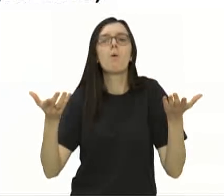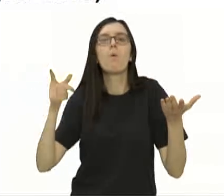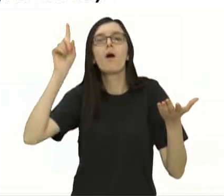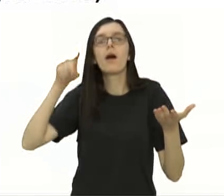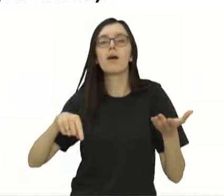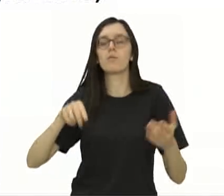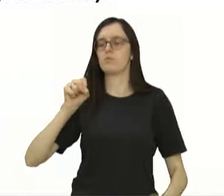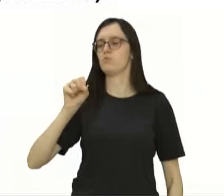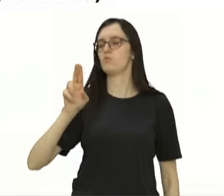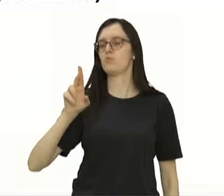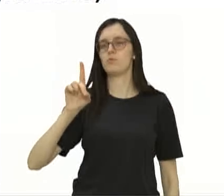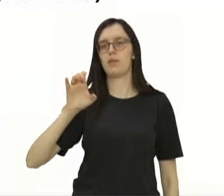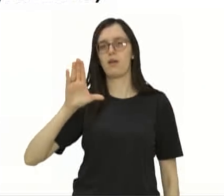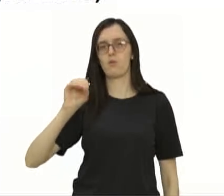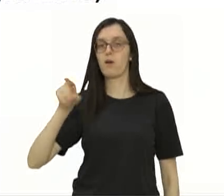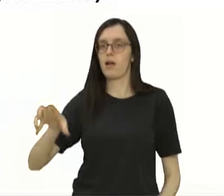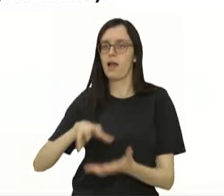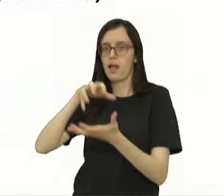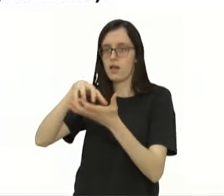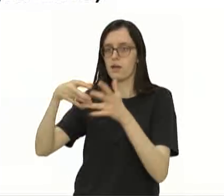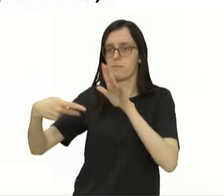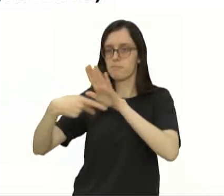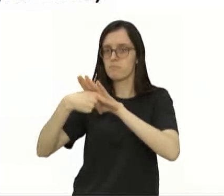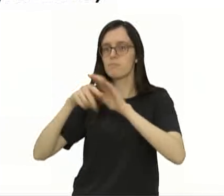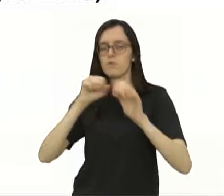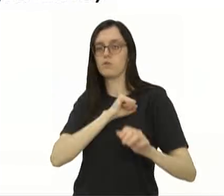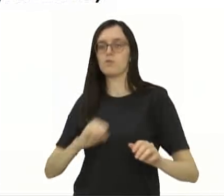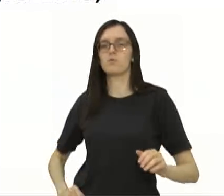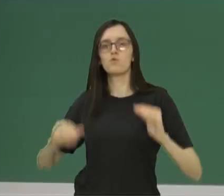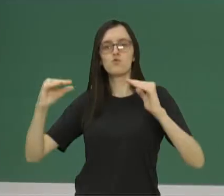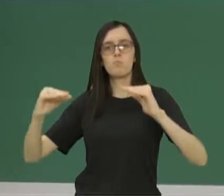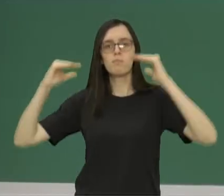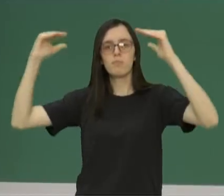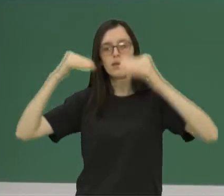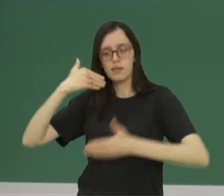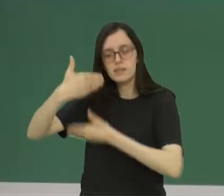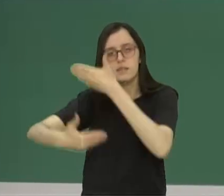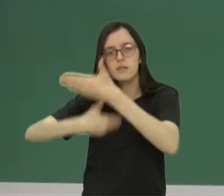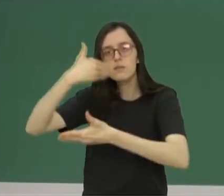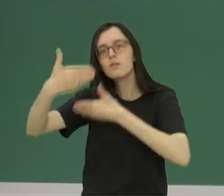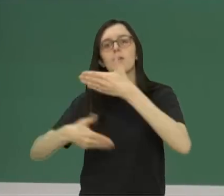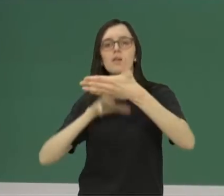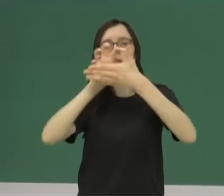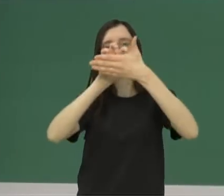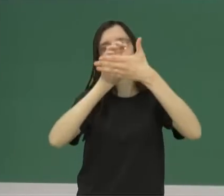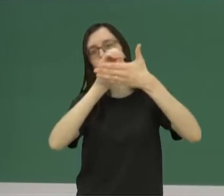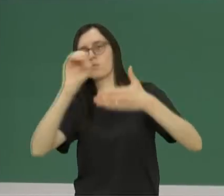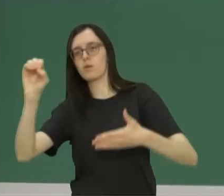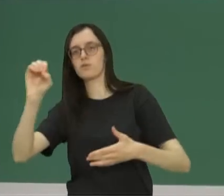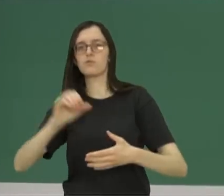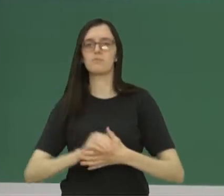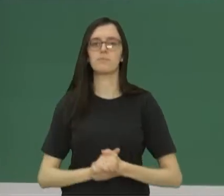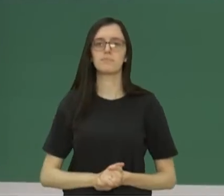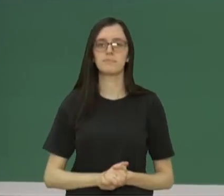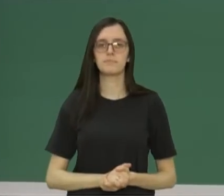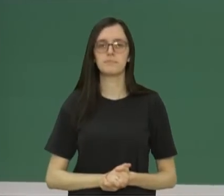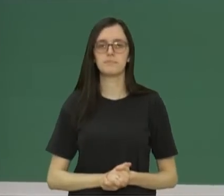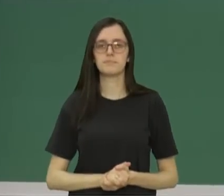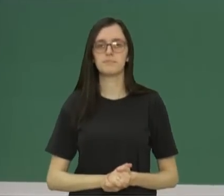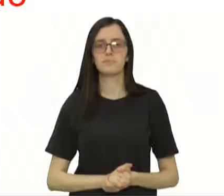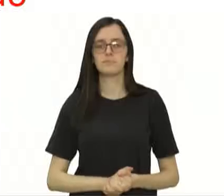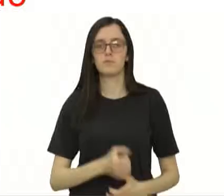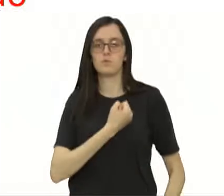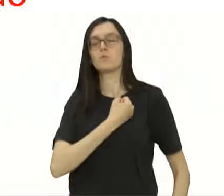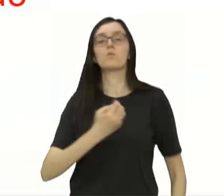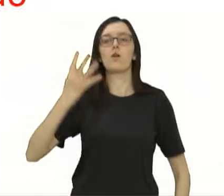é a SUDECO, né? Então, a agência é a Superintendência de Desenvolvimento do Centro-Oeste. 4.